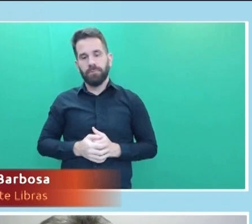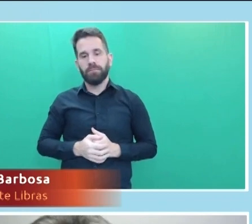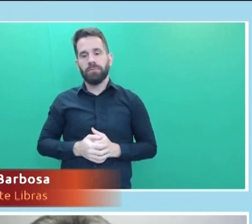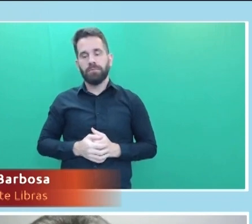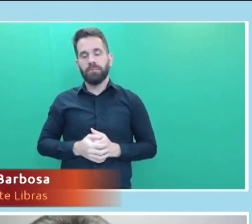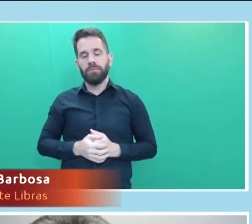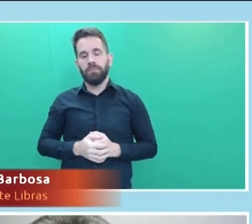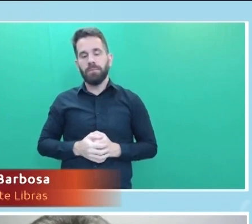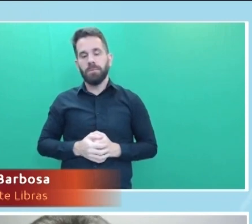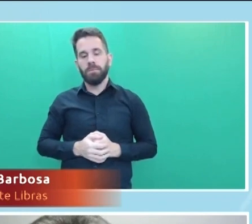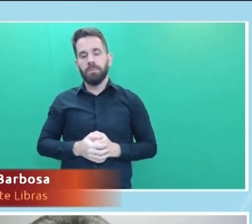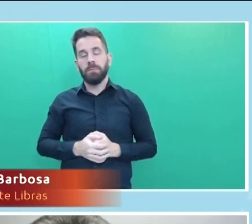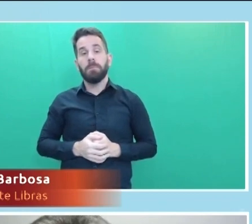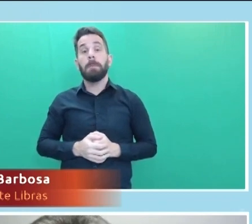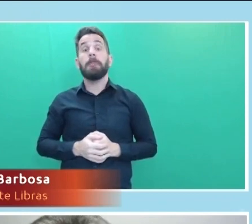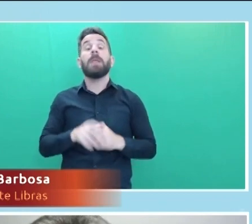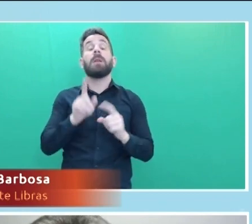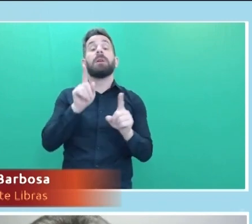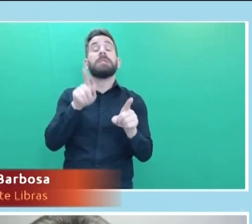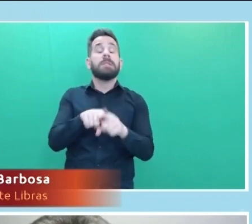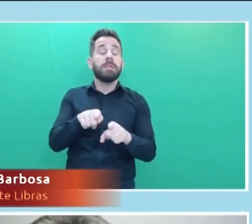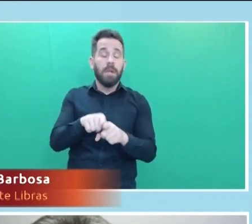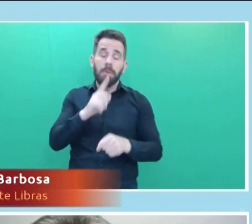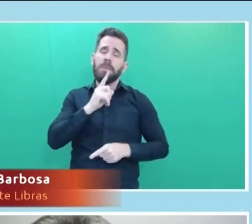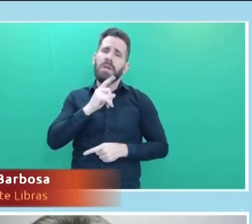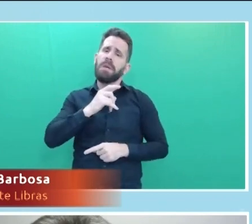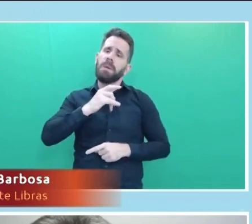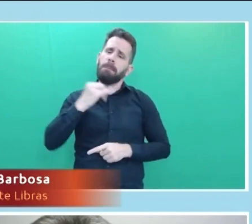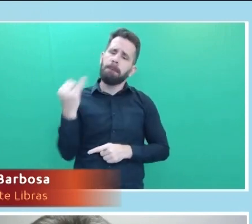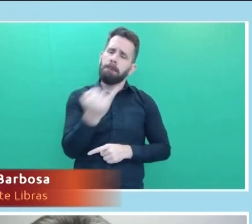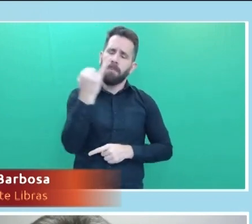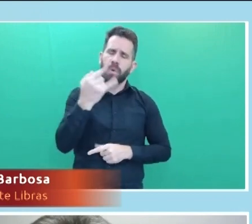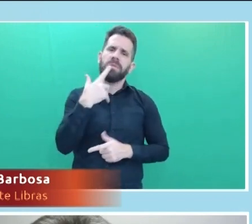também que nós também ter